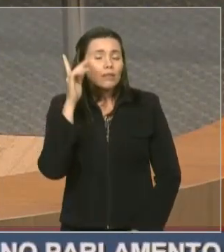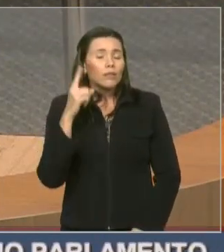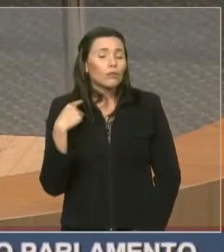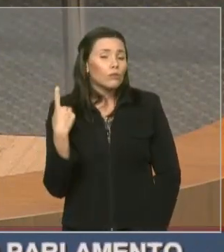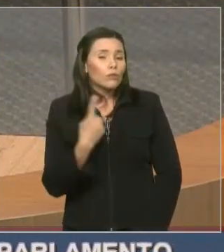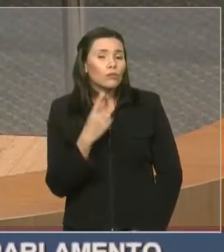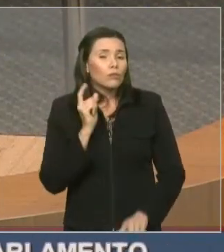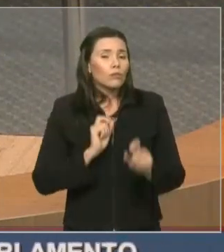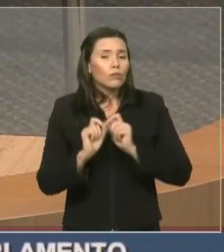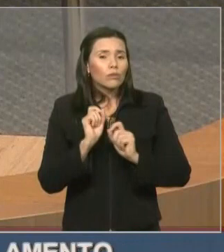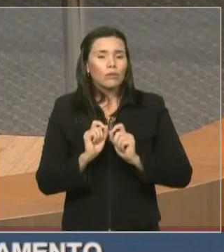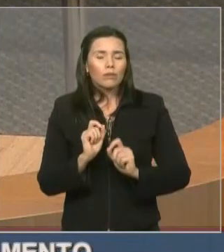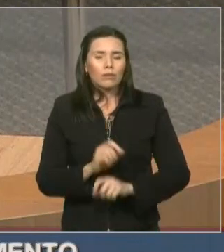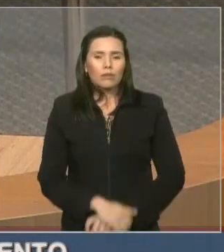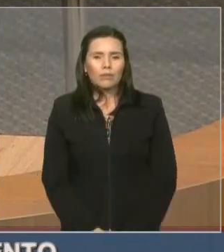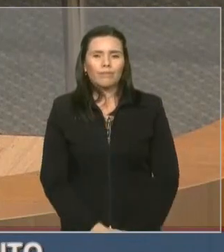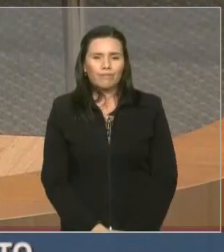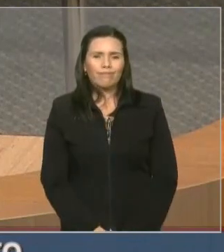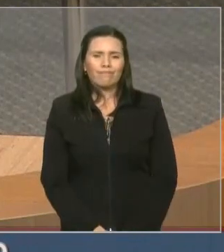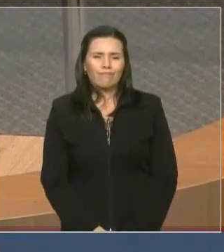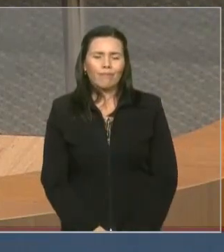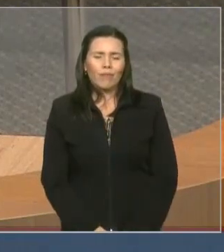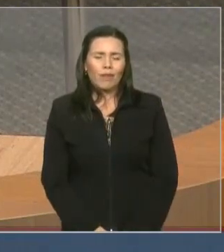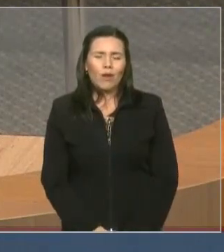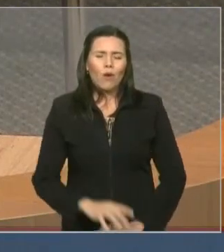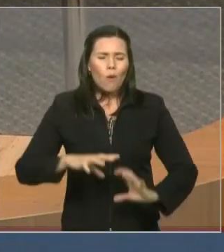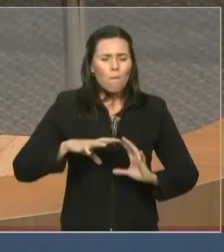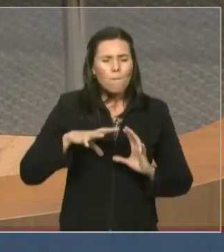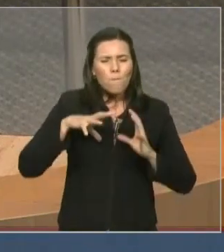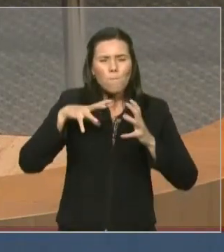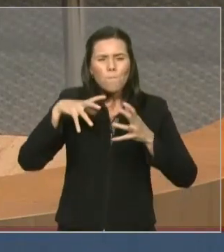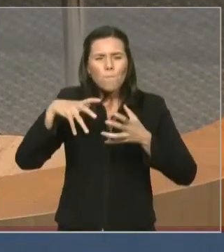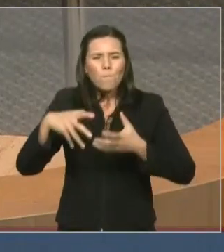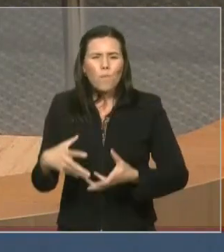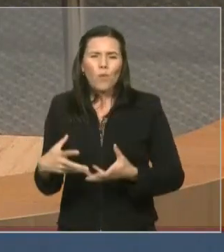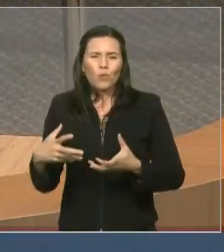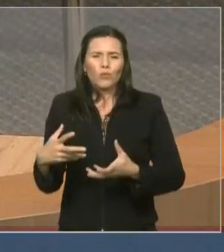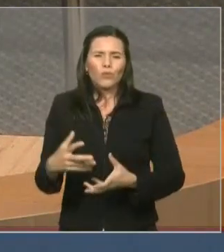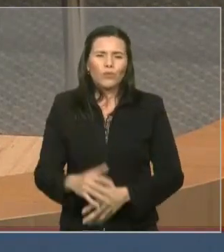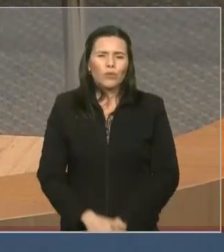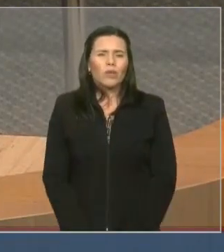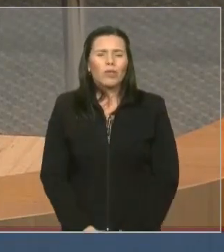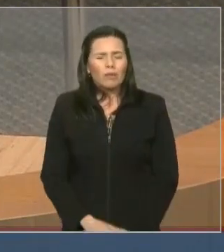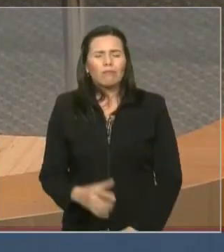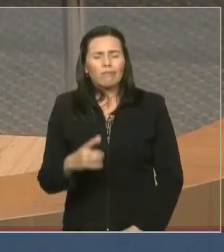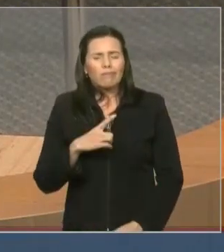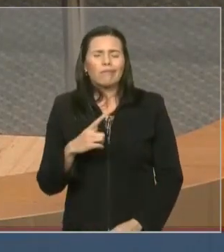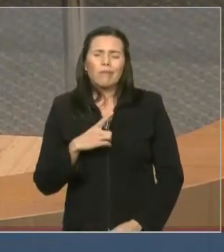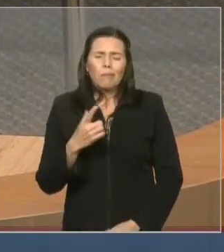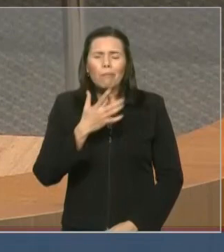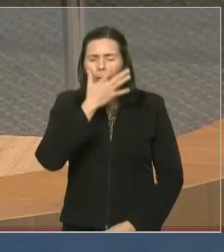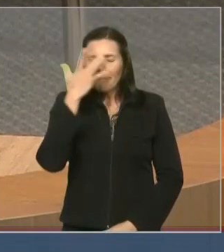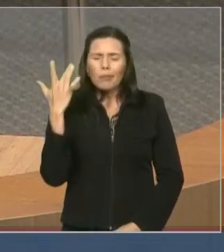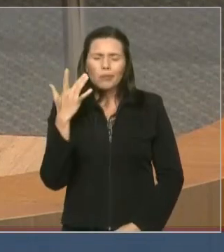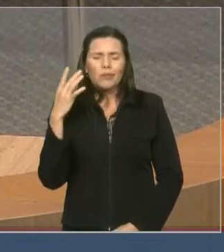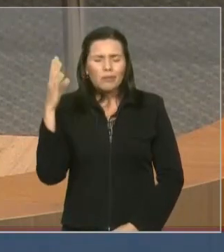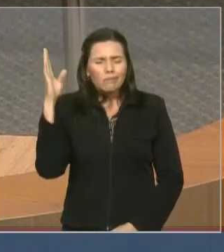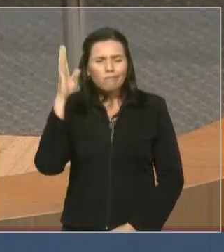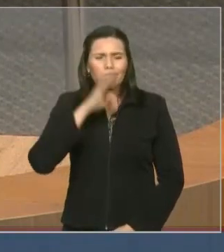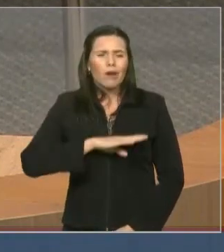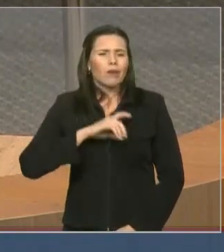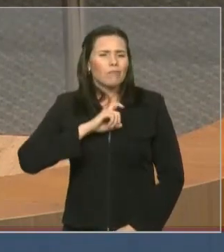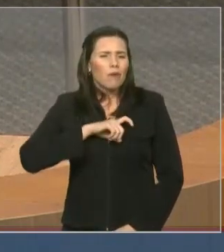vezes tem até um mercado cruel que nos orienta, que nos prende. E aqui aquela